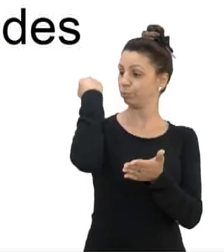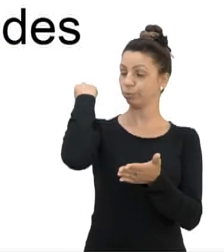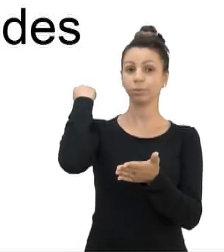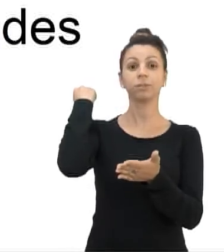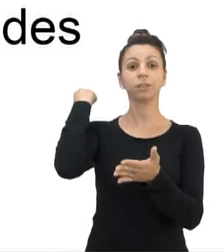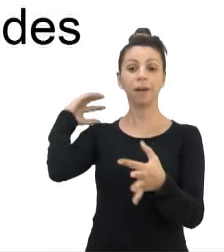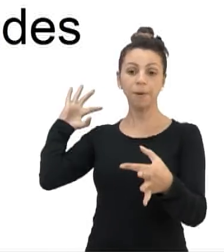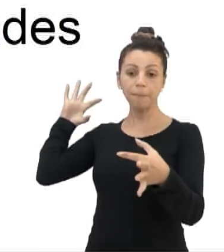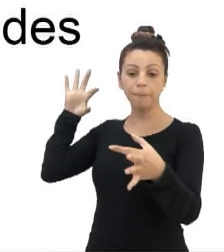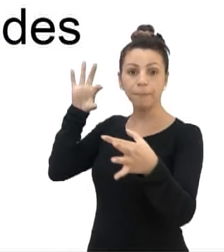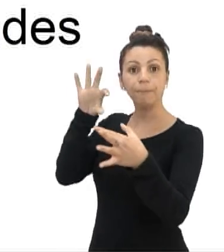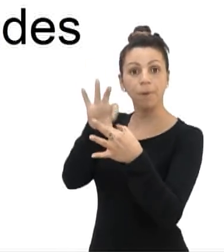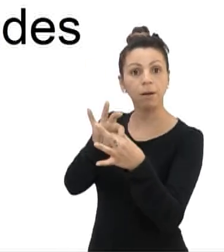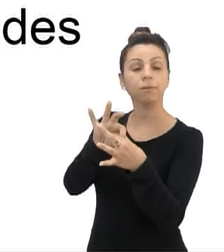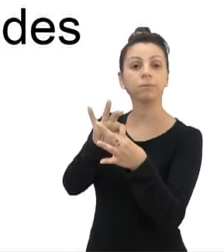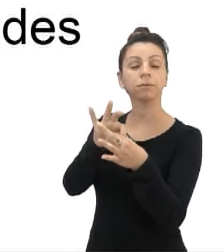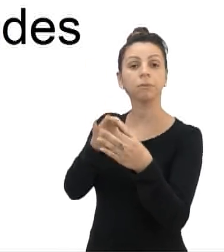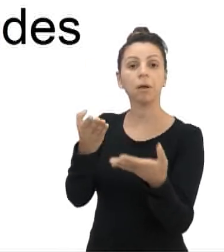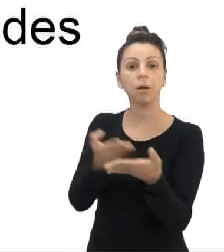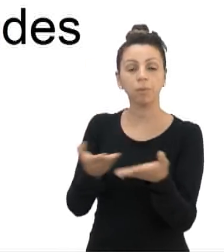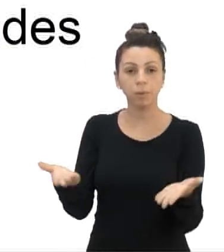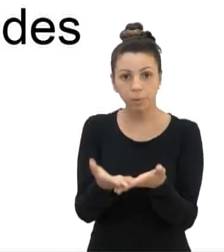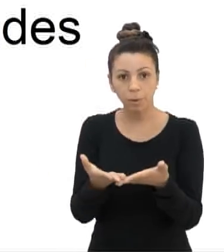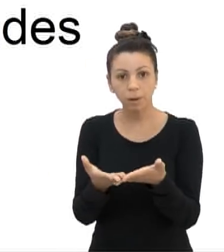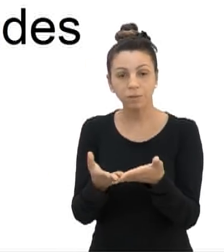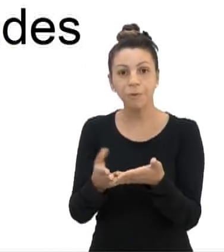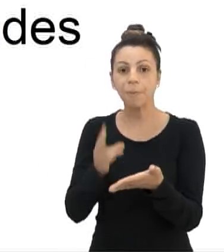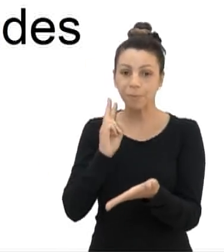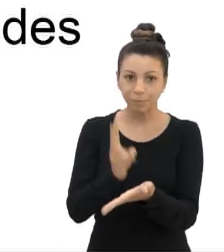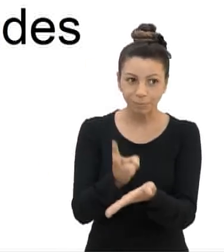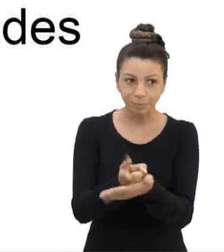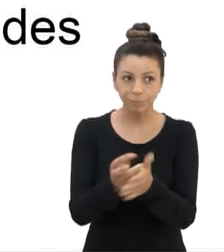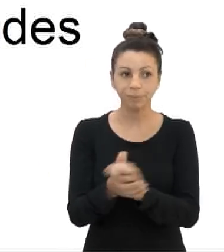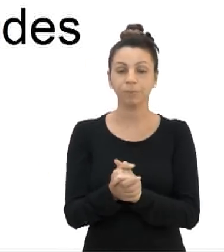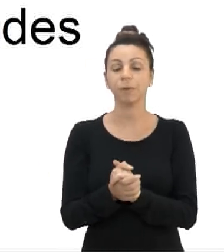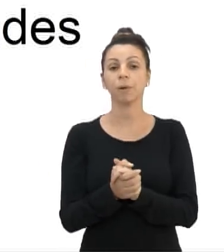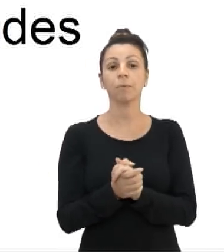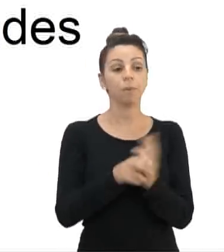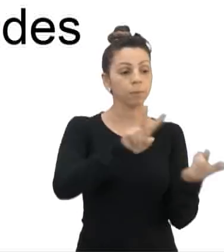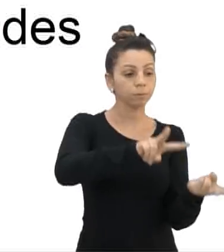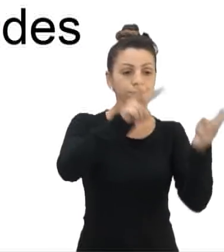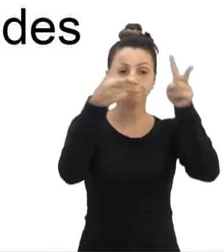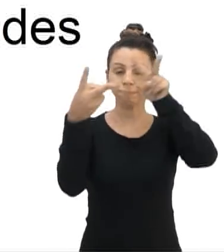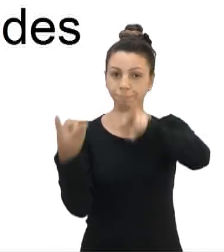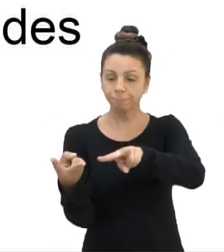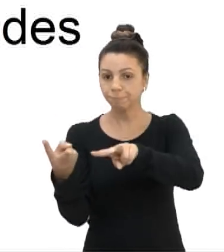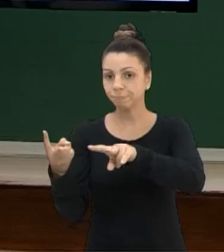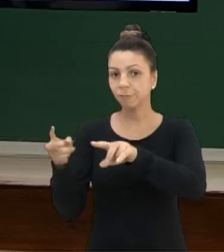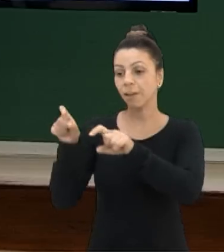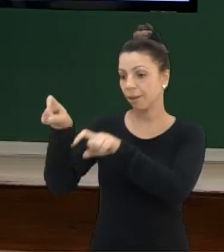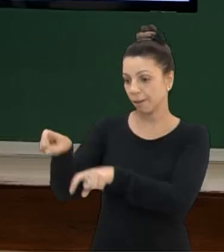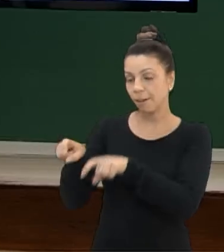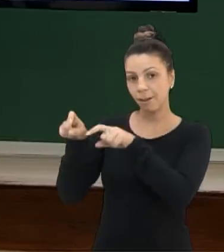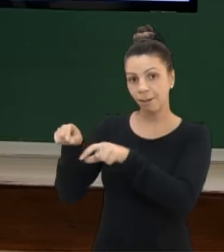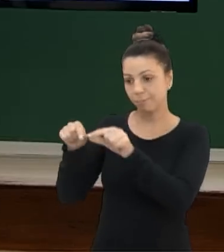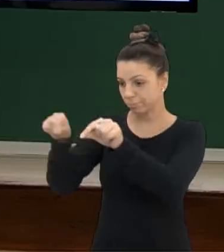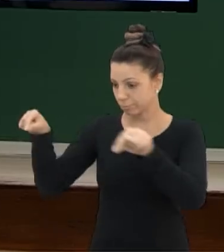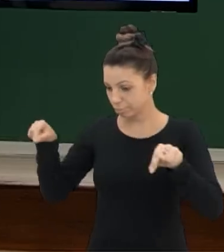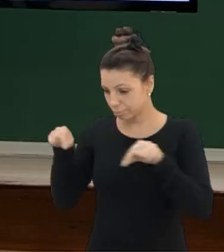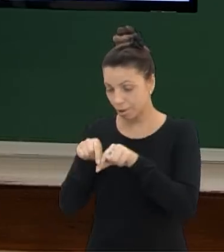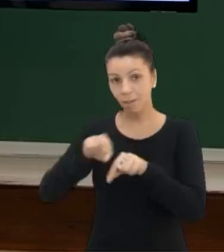aula anterior, vimos como transformar unidades agrárias e não métricas usando diferentes